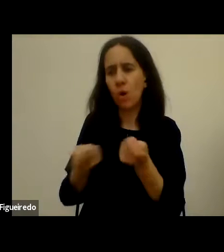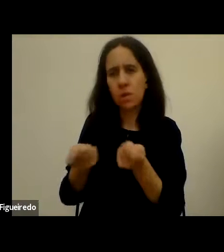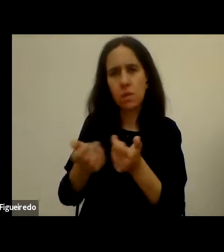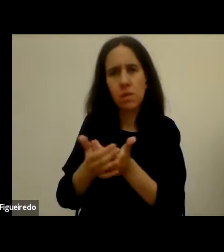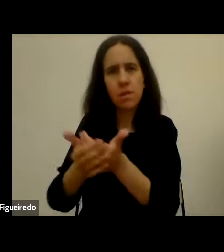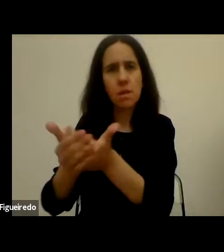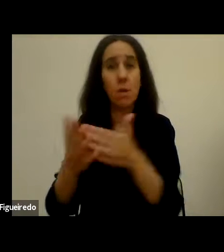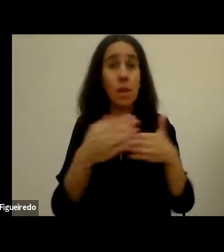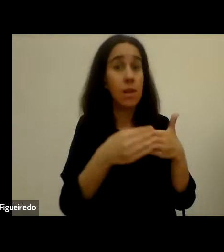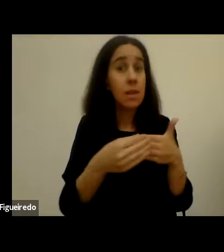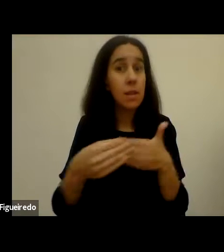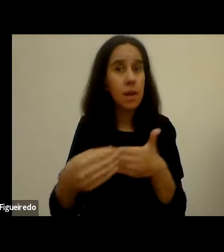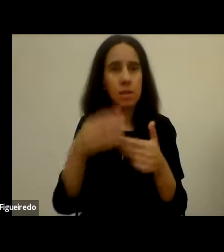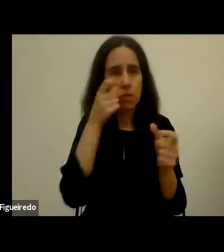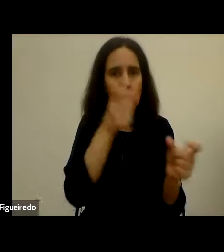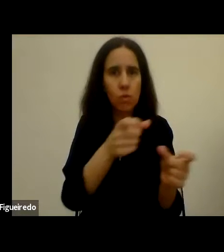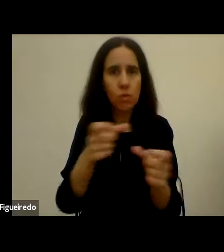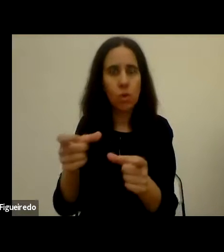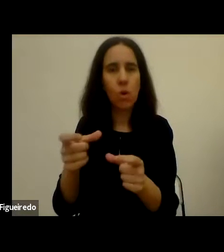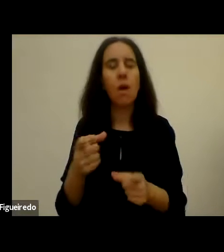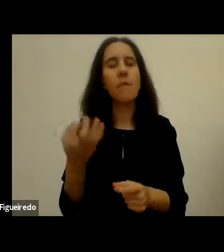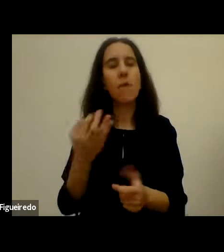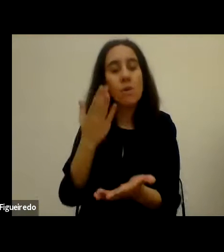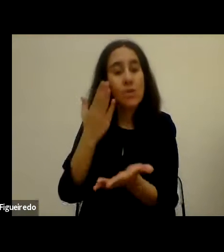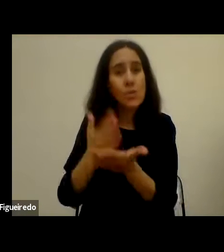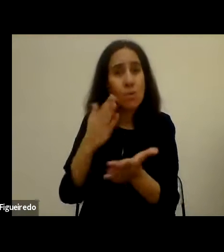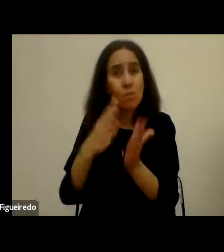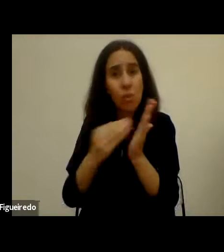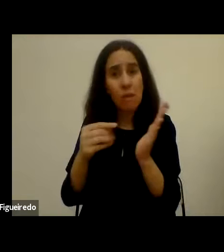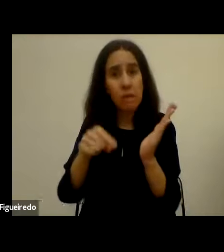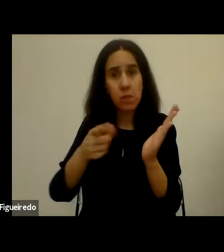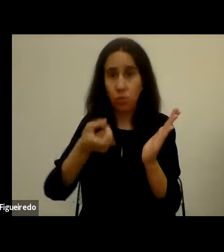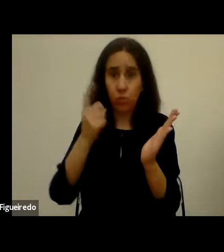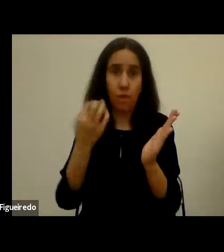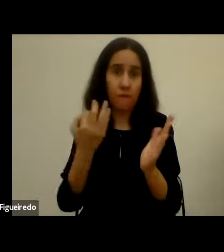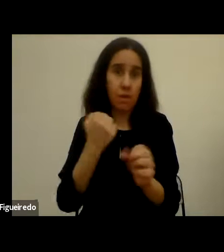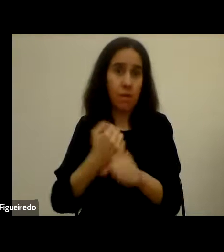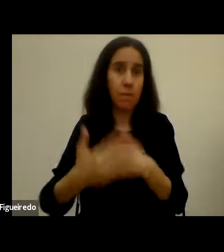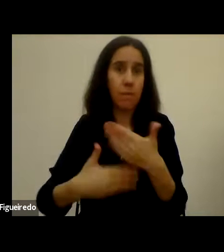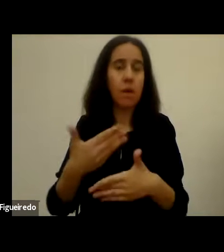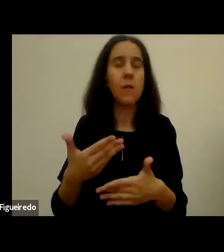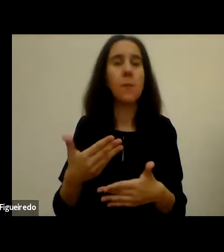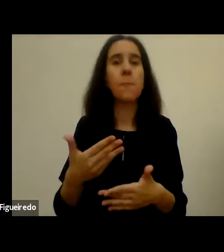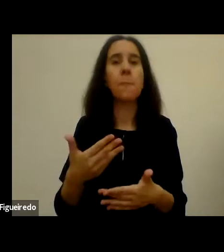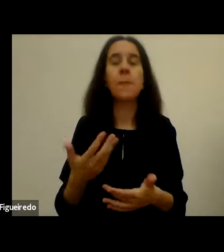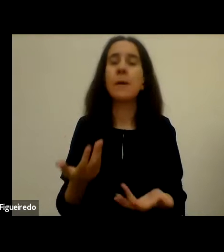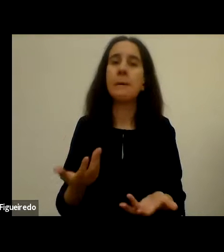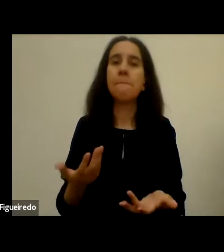da liderança, do controle, que não sendo exclusivas desse modelo de trabalho,